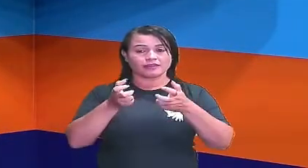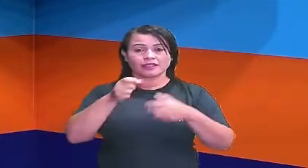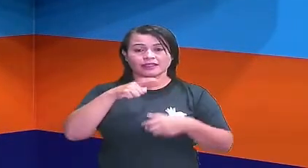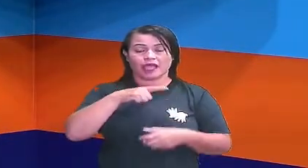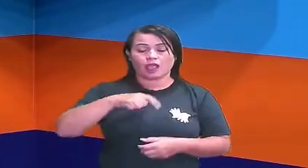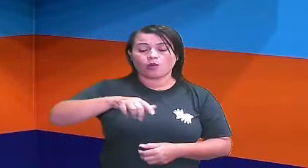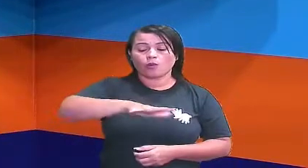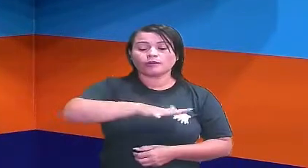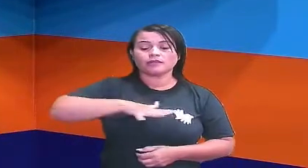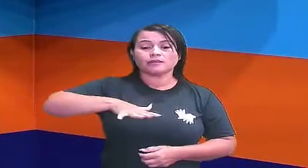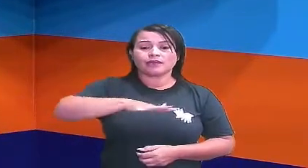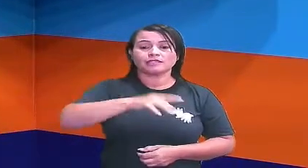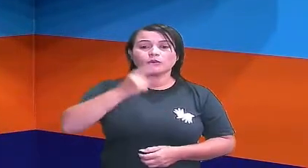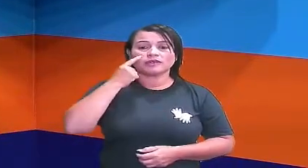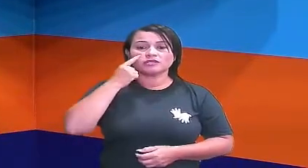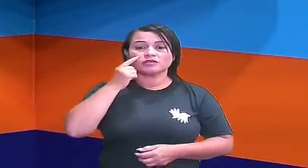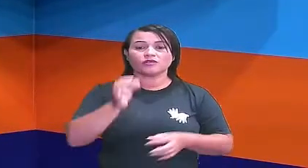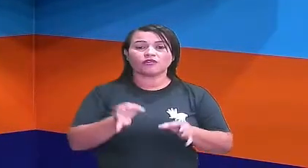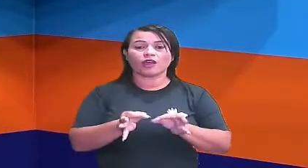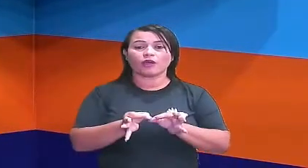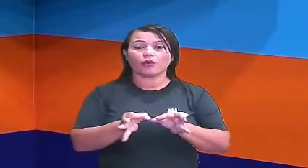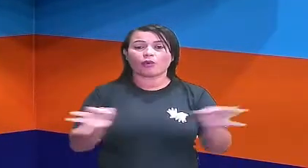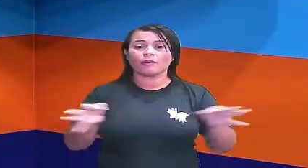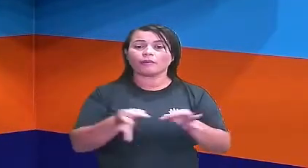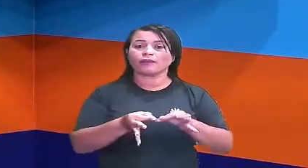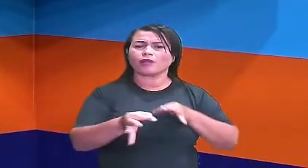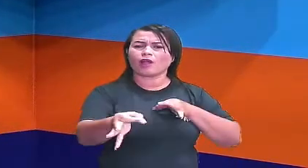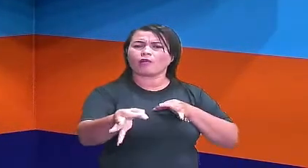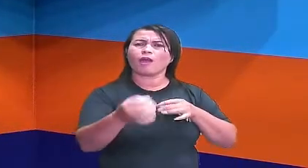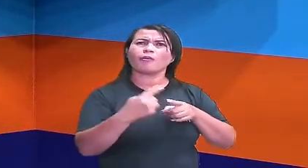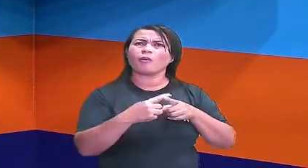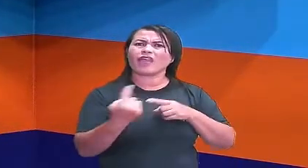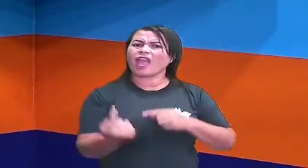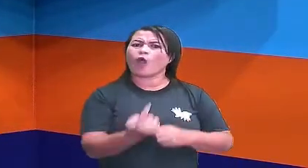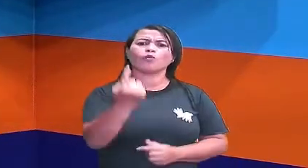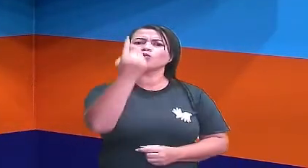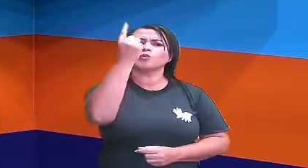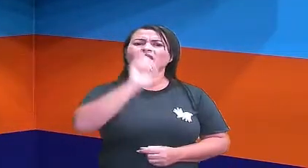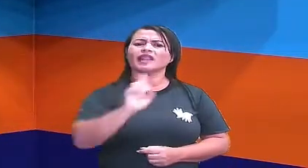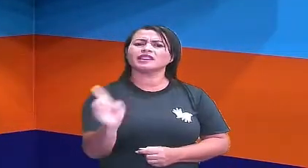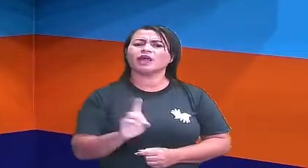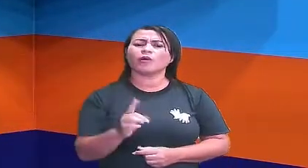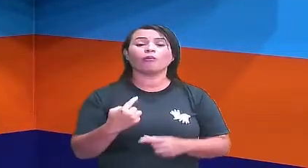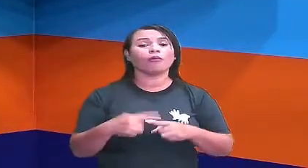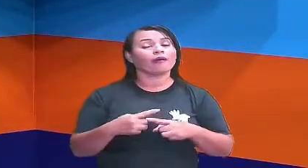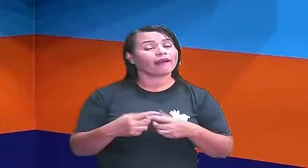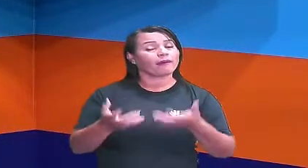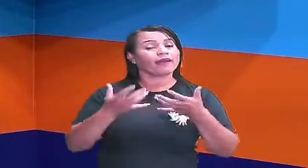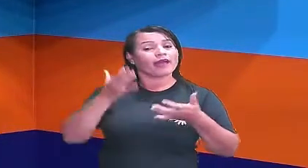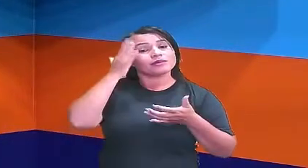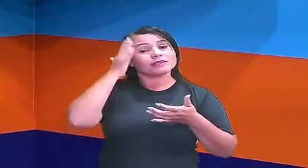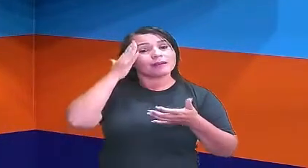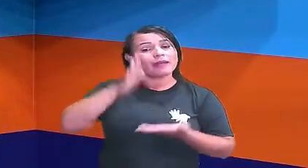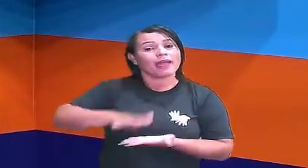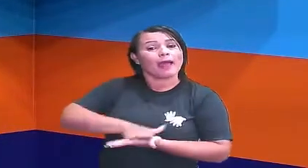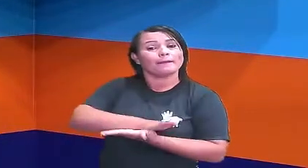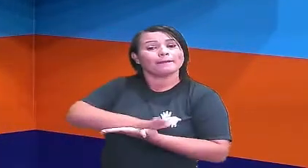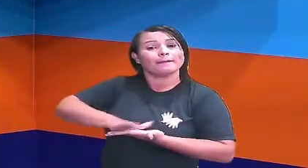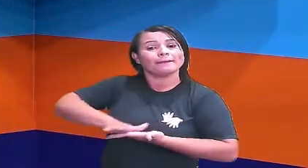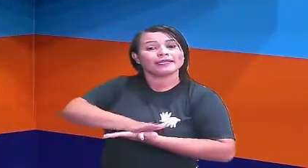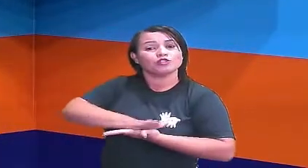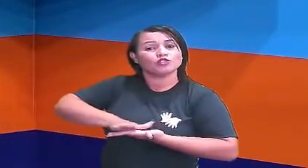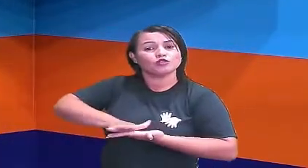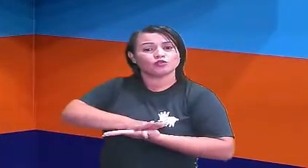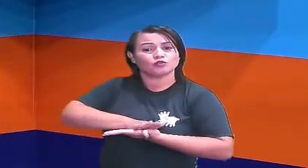que eu preciso ver comprimento e largura. Por que eu não utilizo a altura aqui? Porque eu quero saber o piso, né?